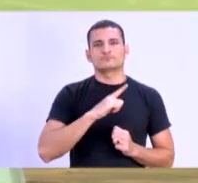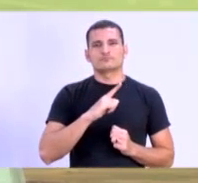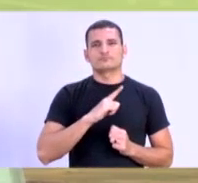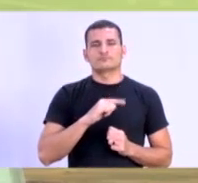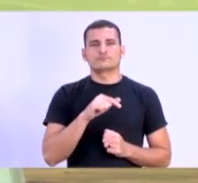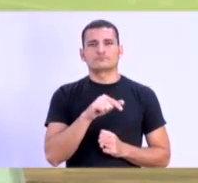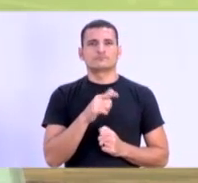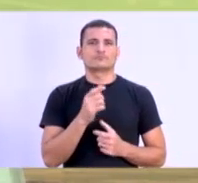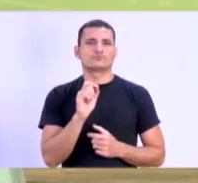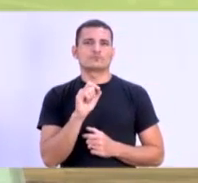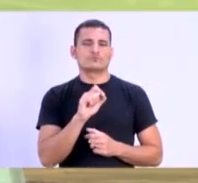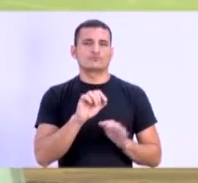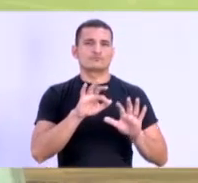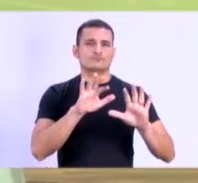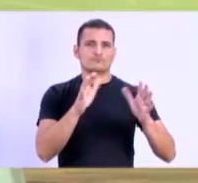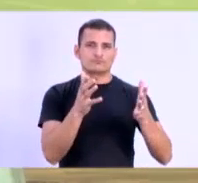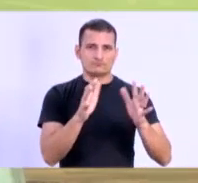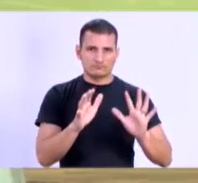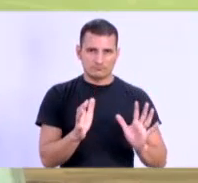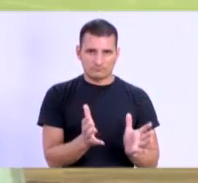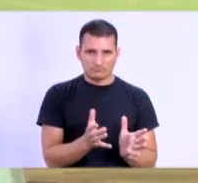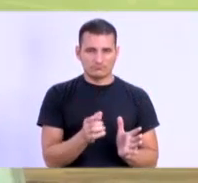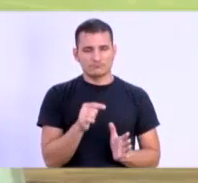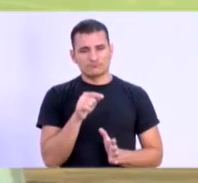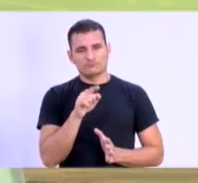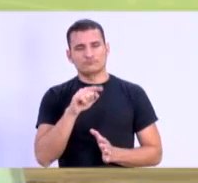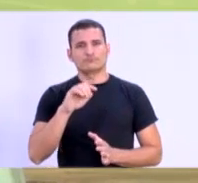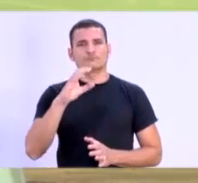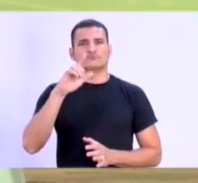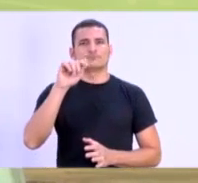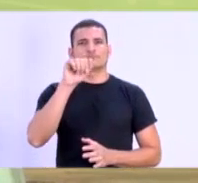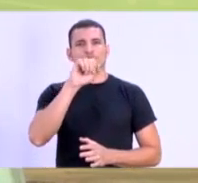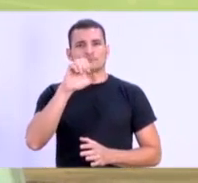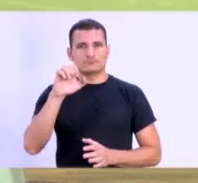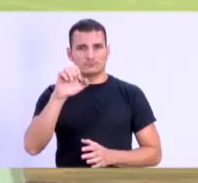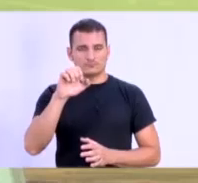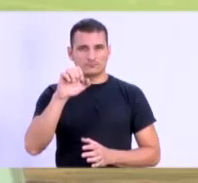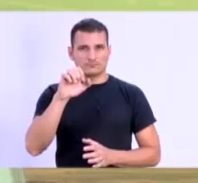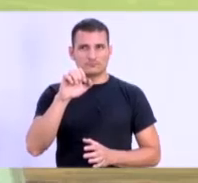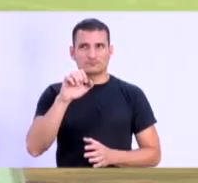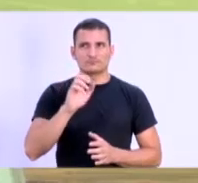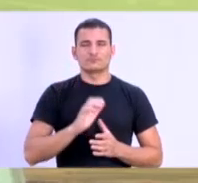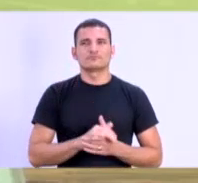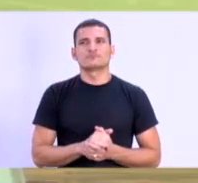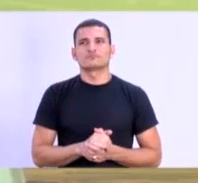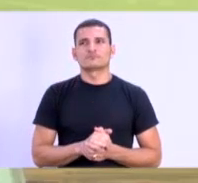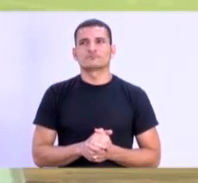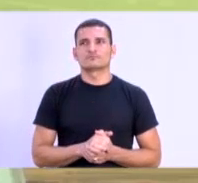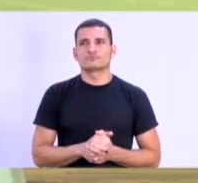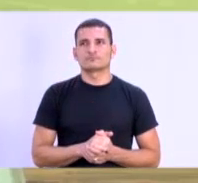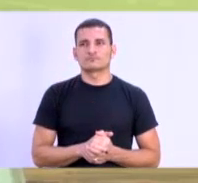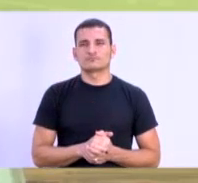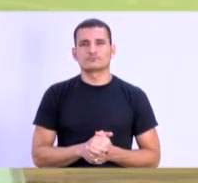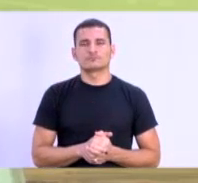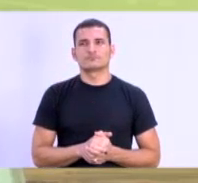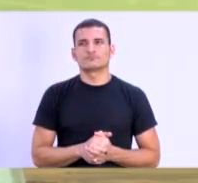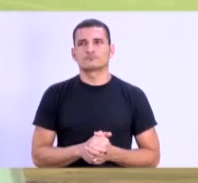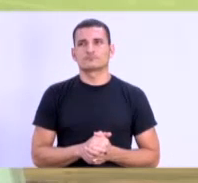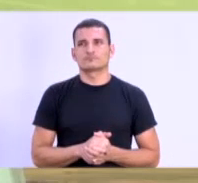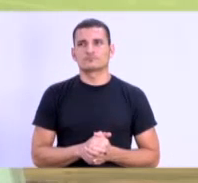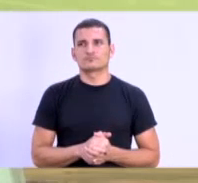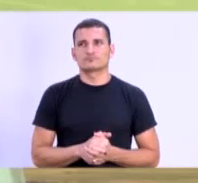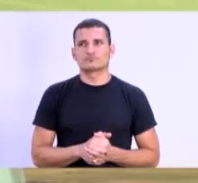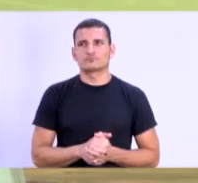O molde poderia ser considerado como sendo a classe, tá? E a partir do momento que a gente produz